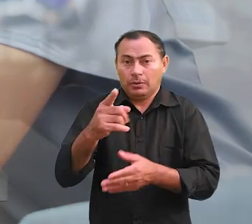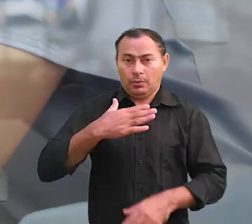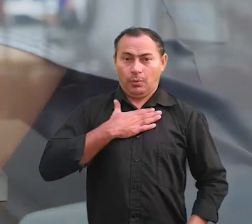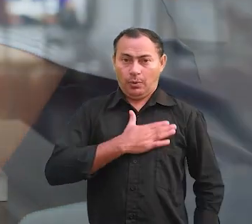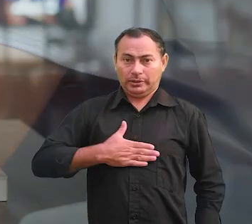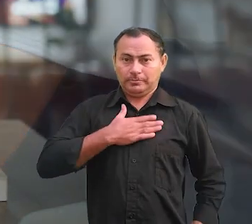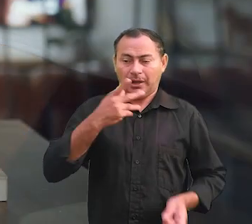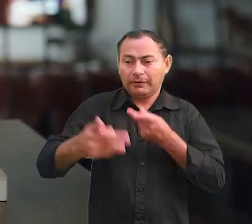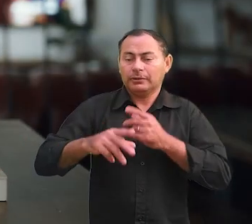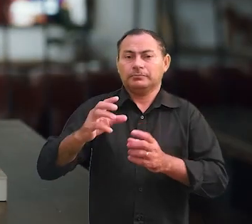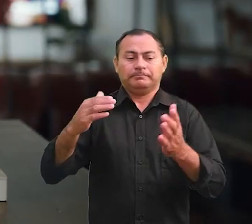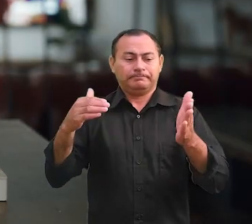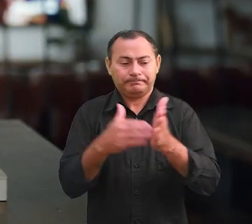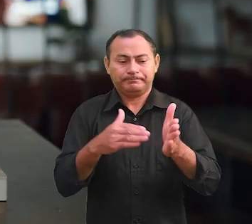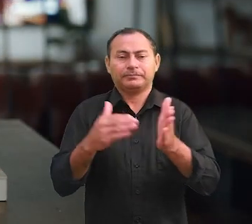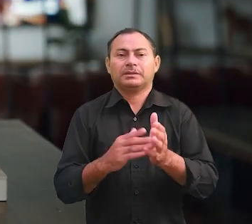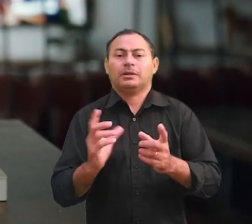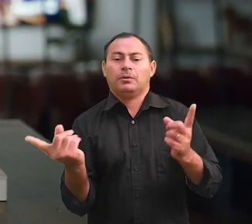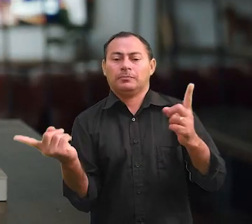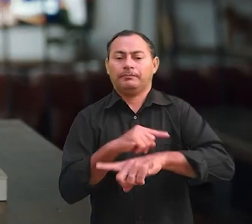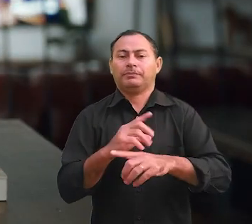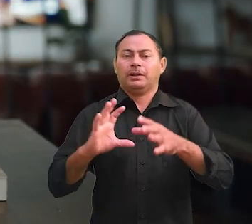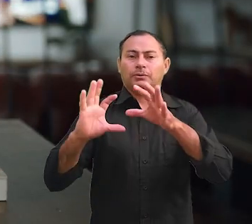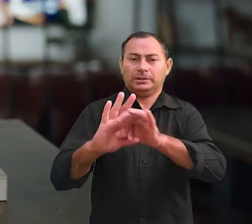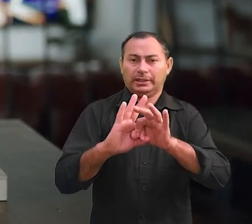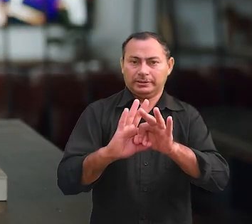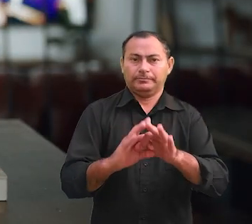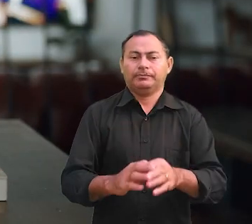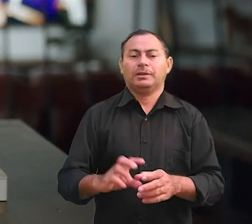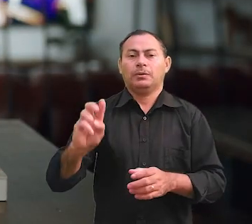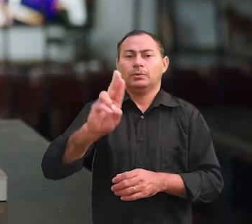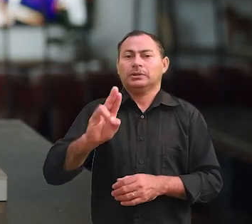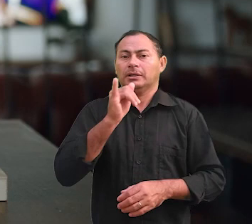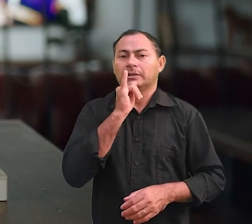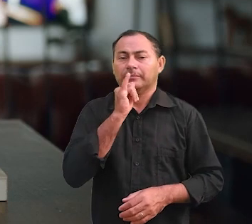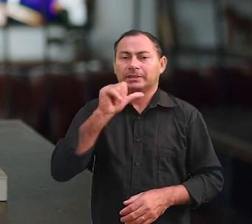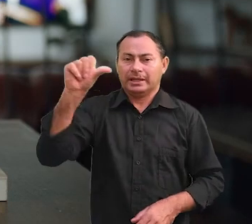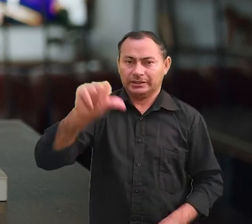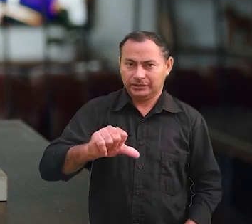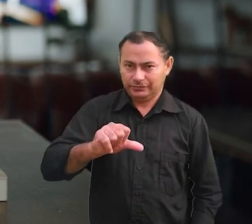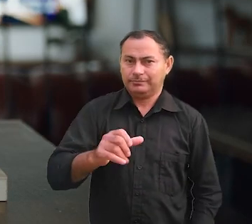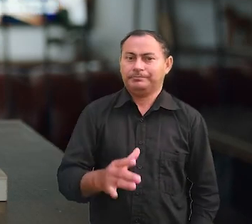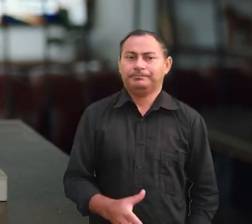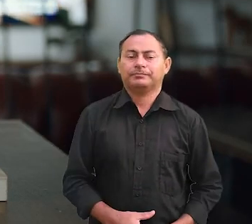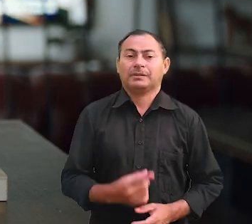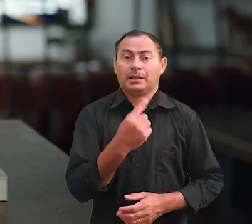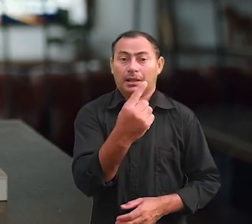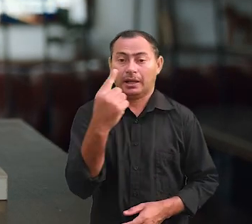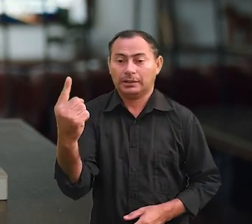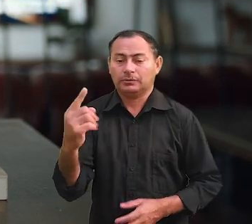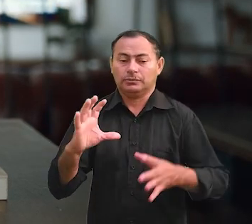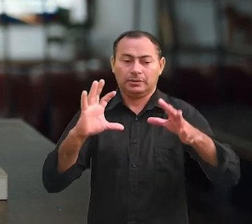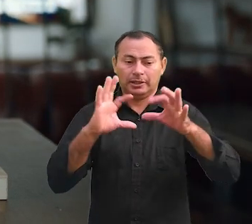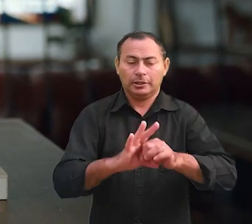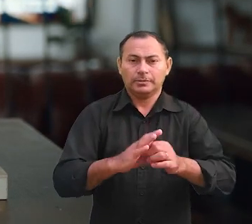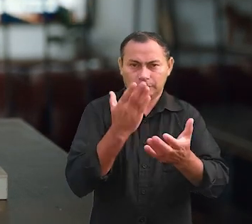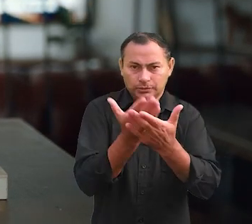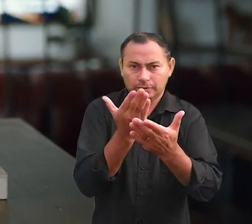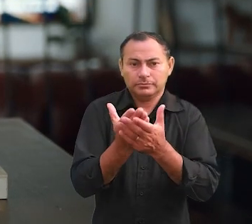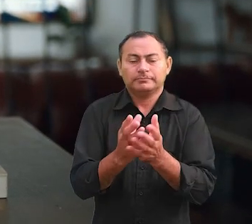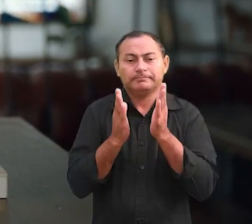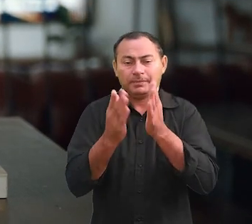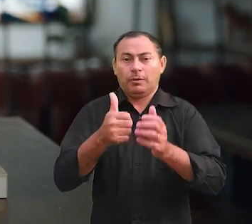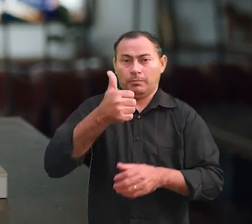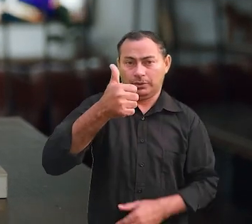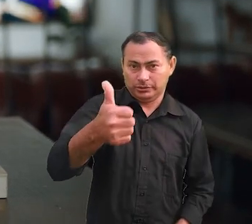agora gostaria de falar sobre os obstáculos que se opõem a unidade usando um exemplo negativo cada um dos elos